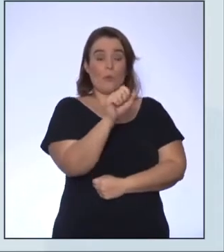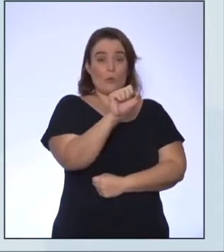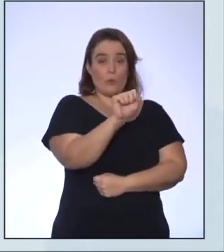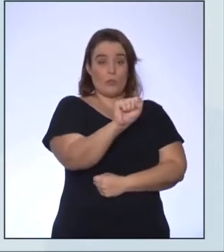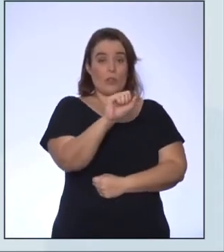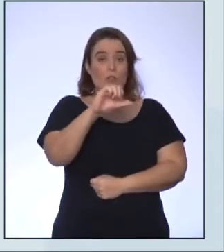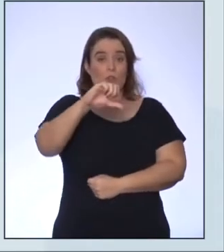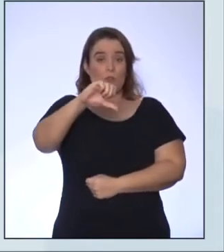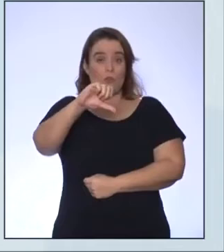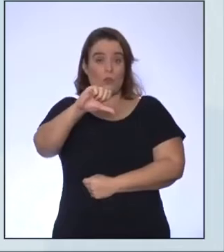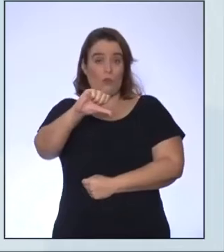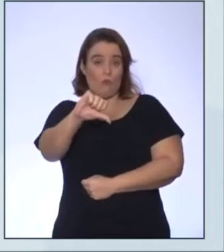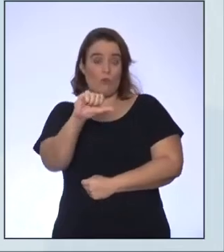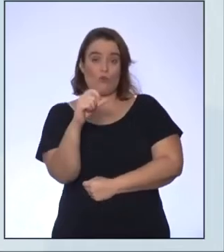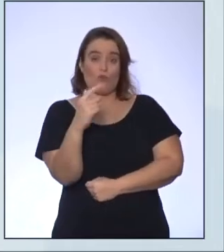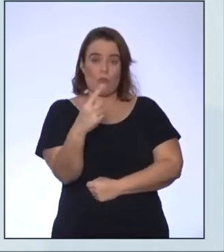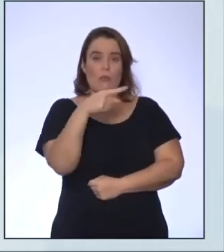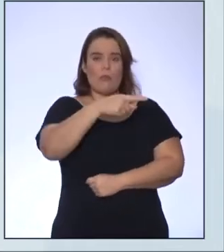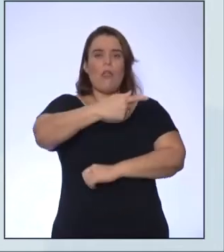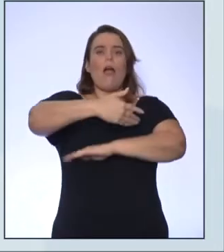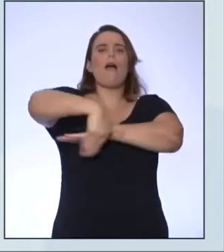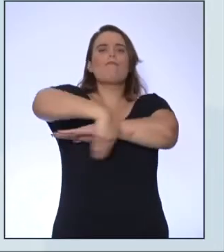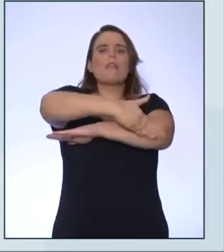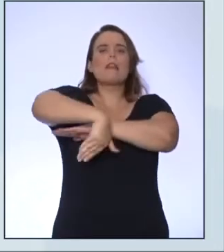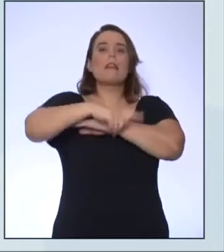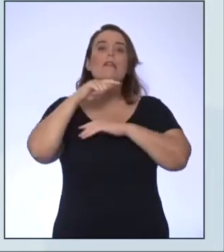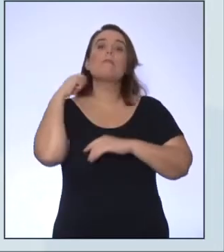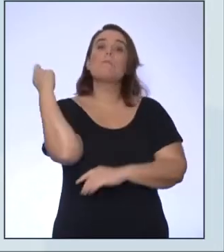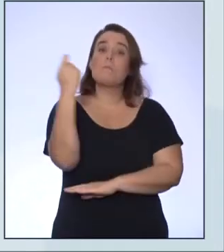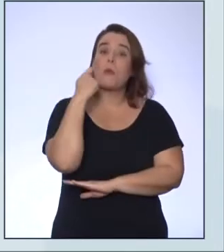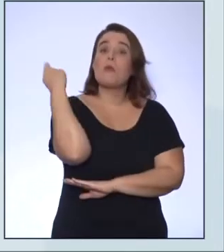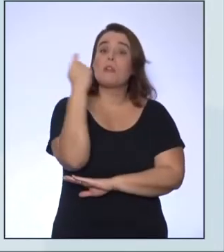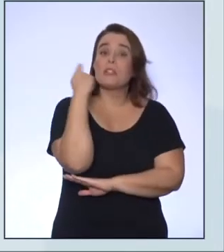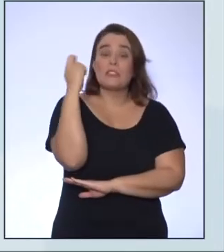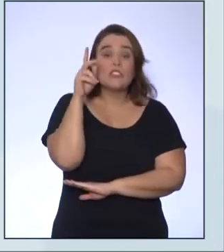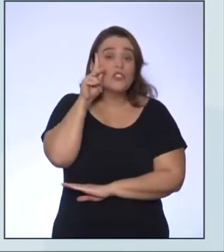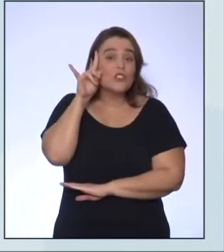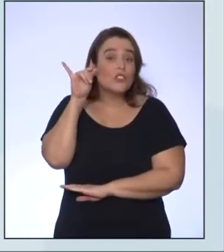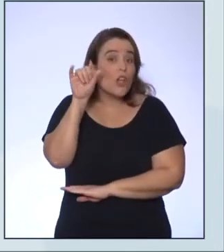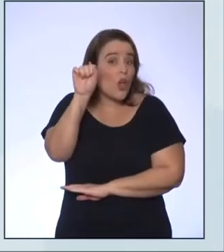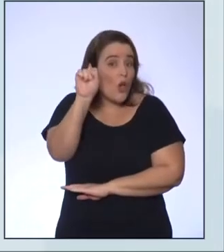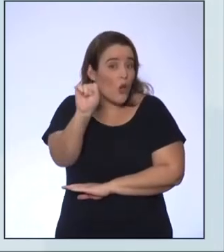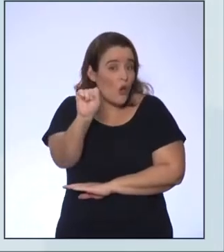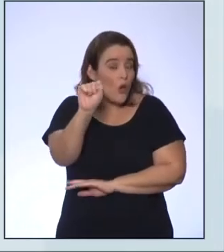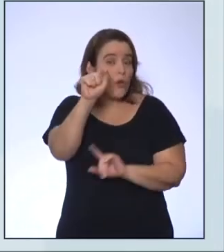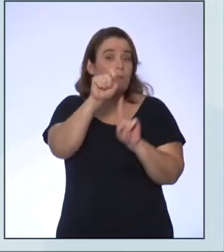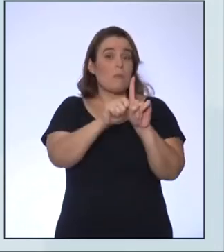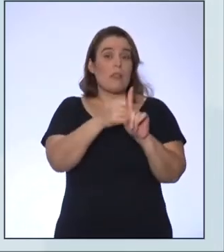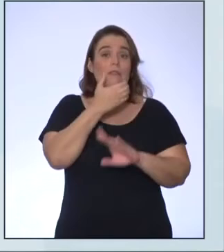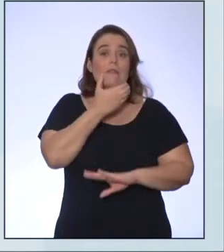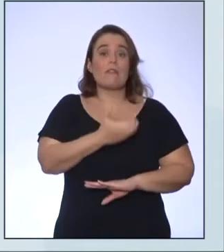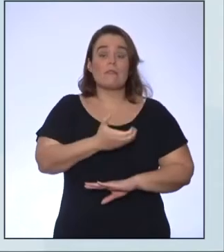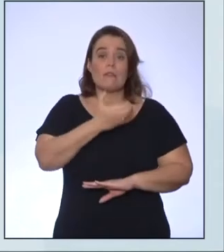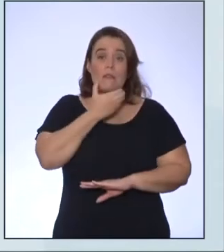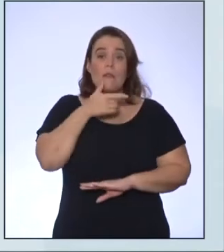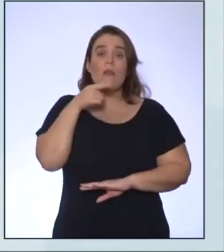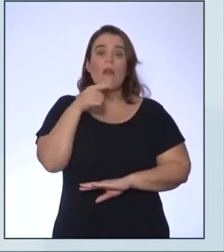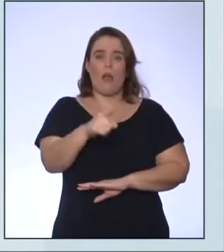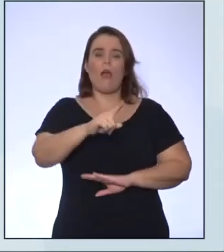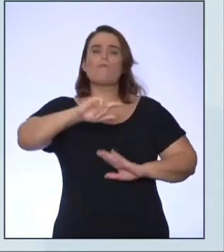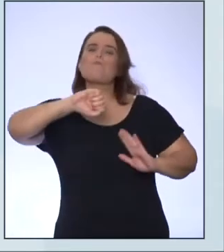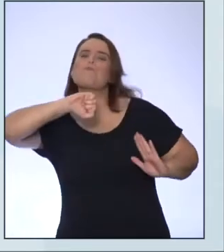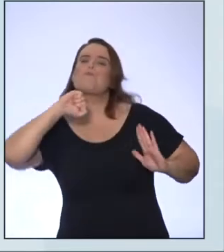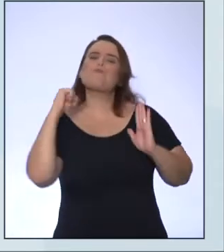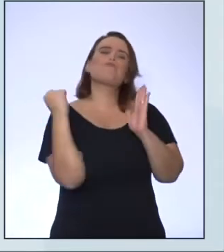1891, é da Avenida Paulista, no dia 8 de dezembro, que é o grande marco, o dia da